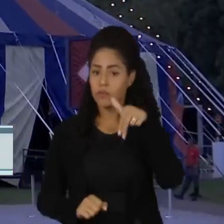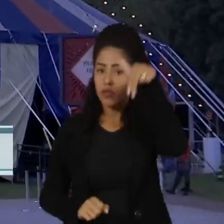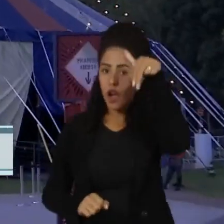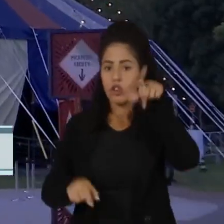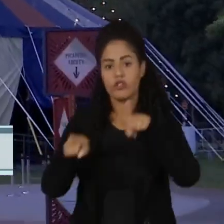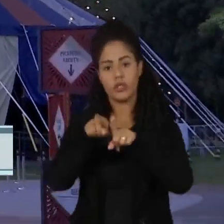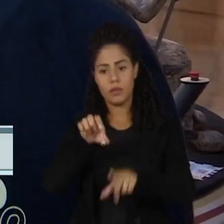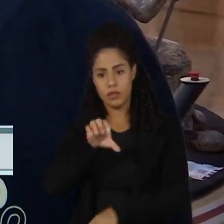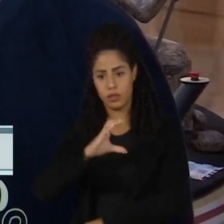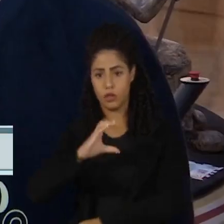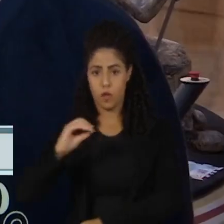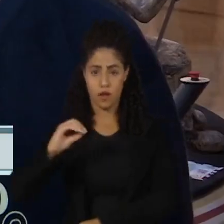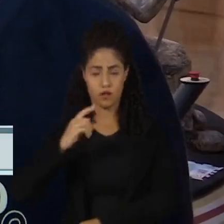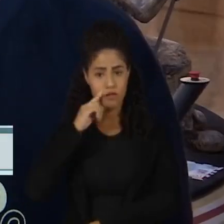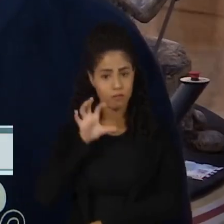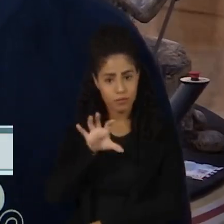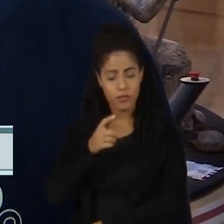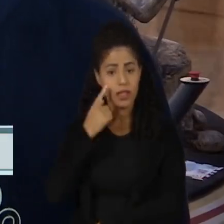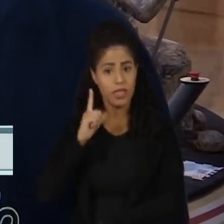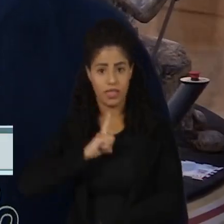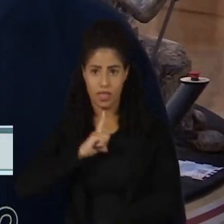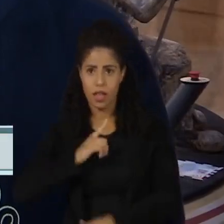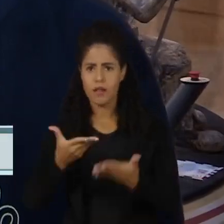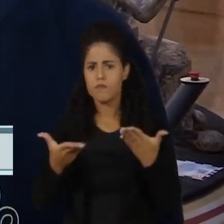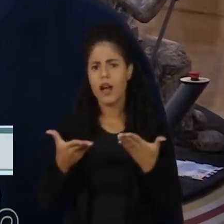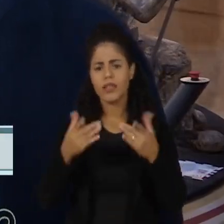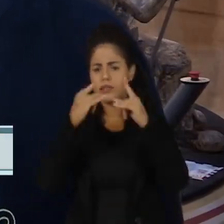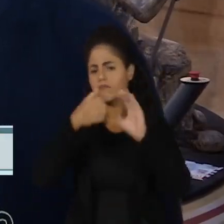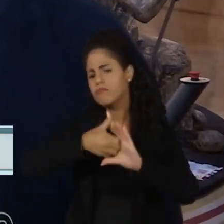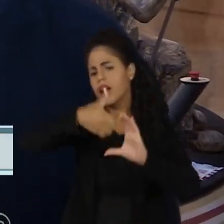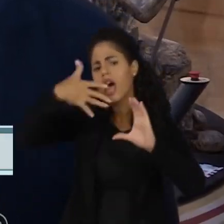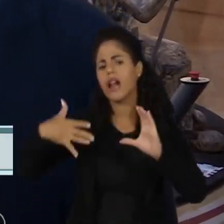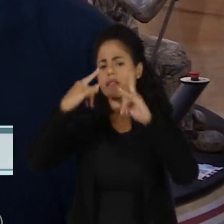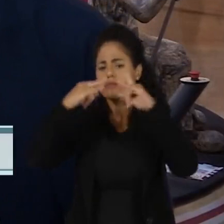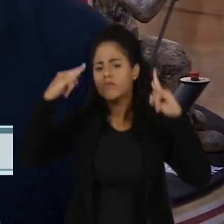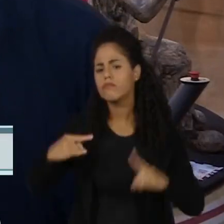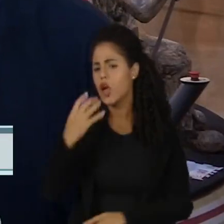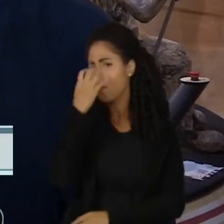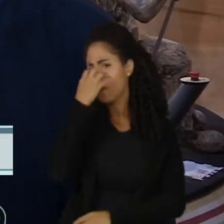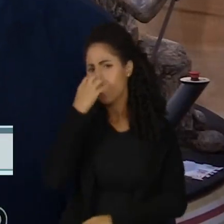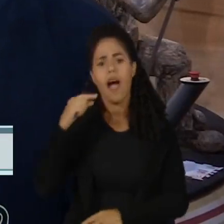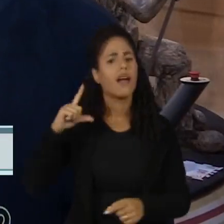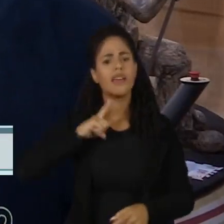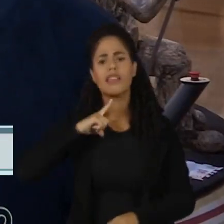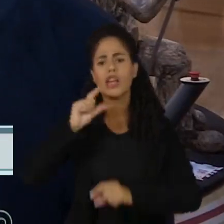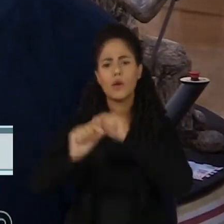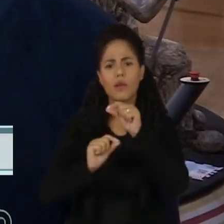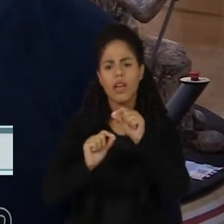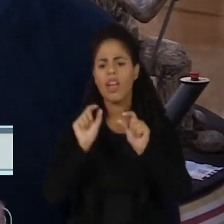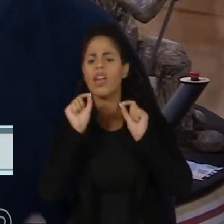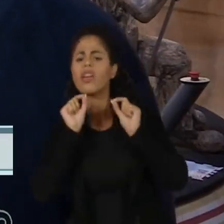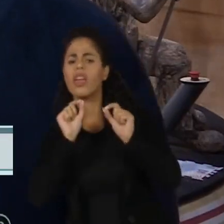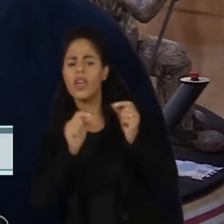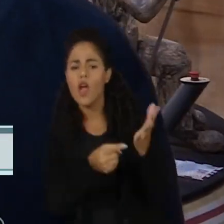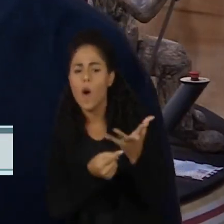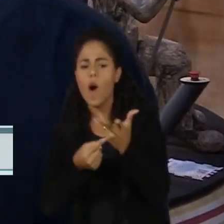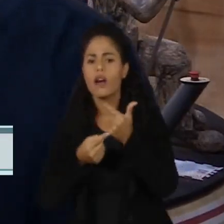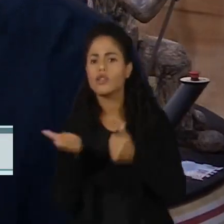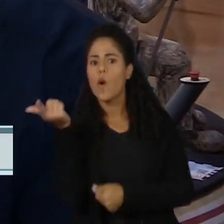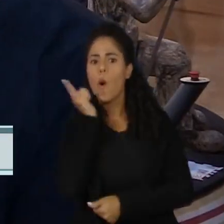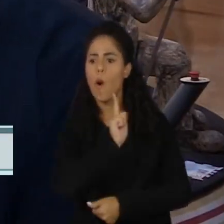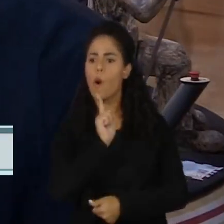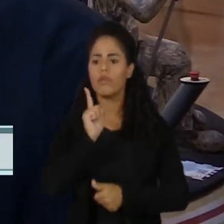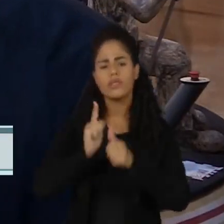e Centro-Oeste. O circo tem uma característica que é a sua itinerância, né? Quem é o artista que consegue